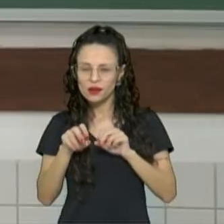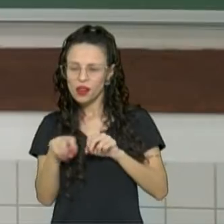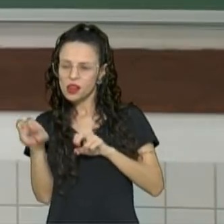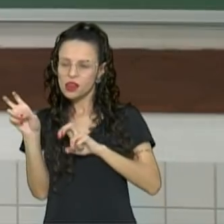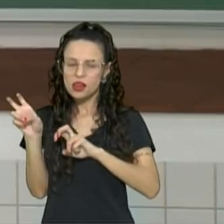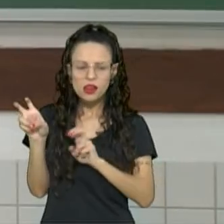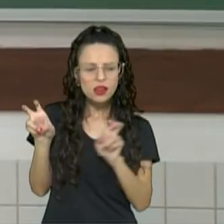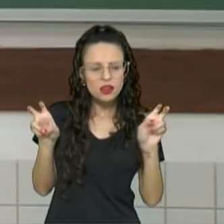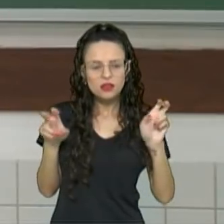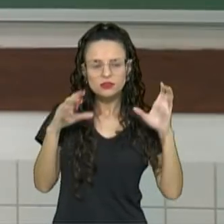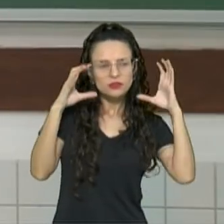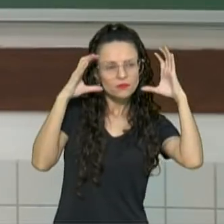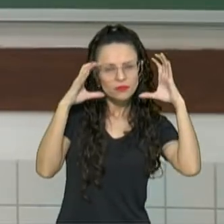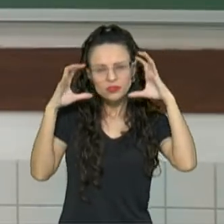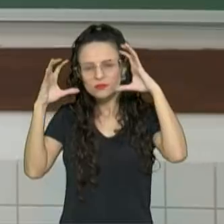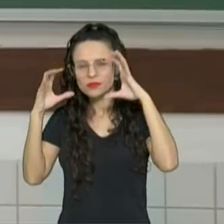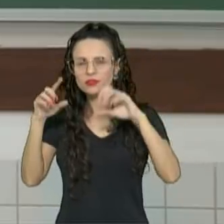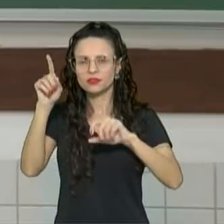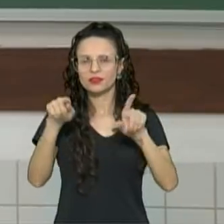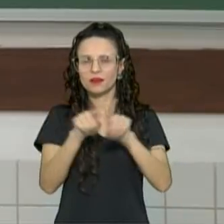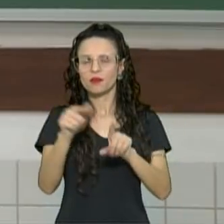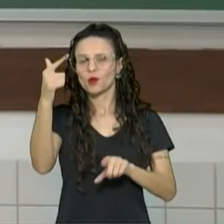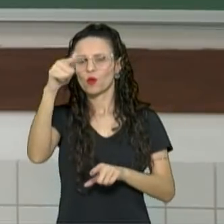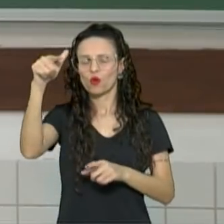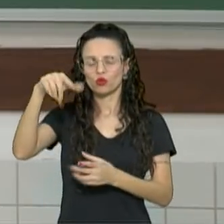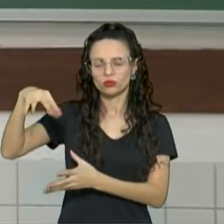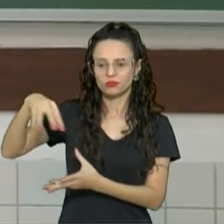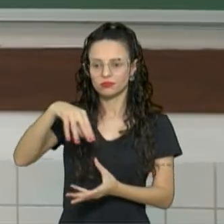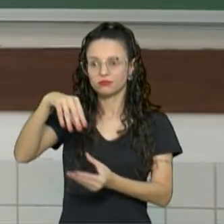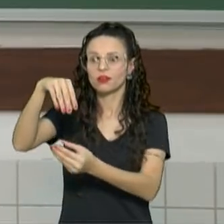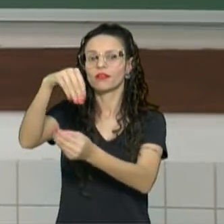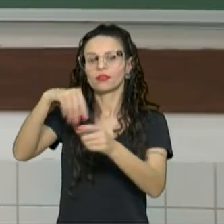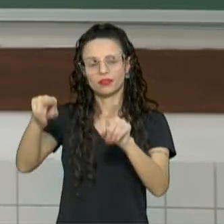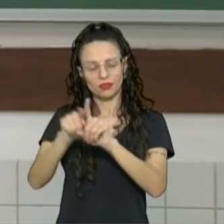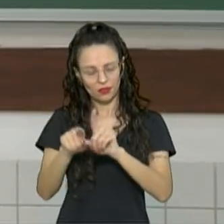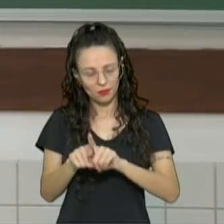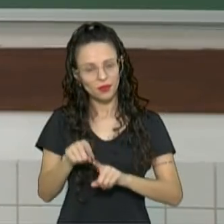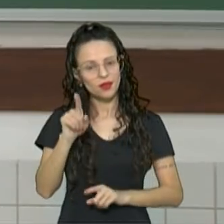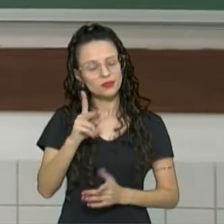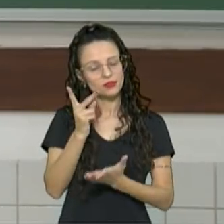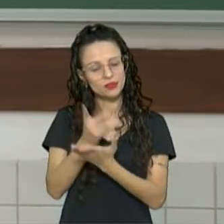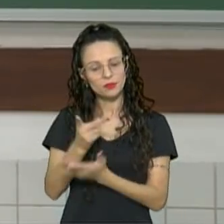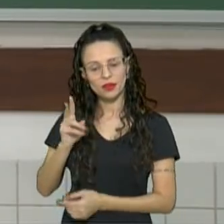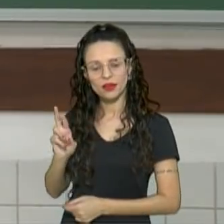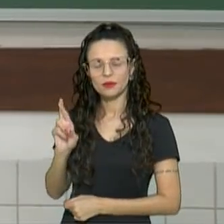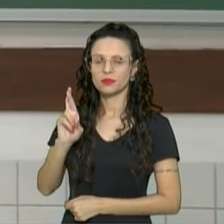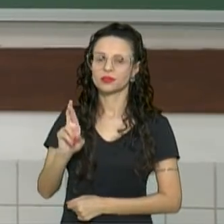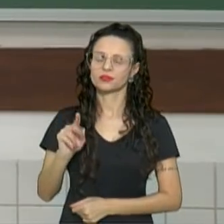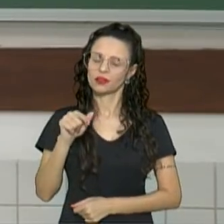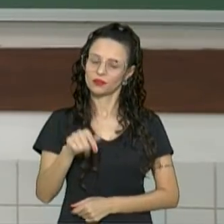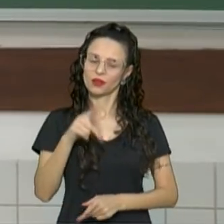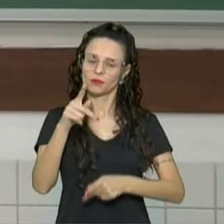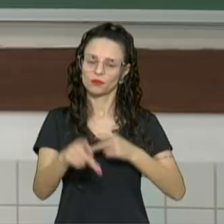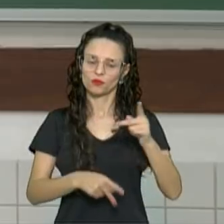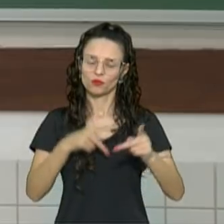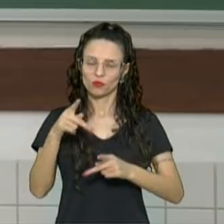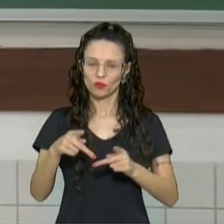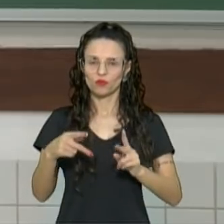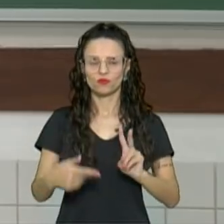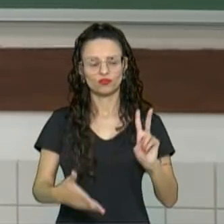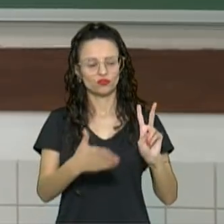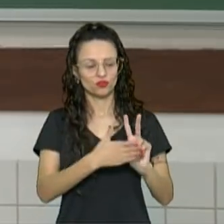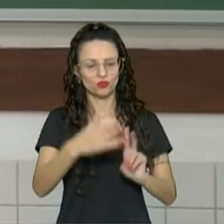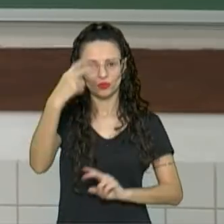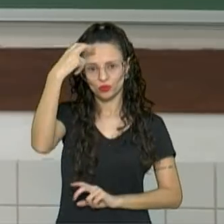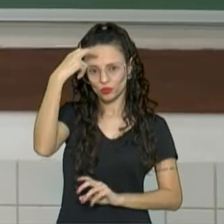pode também surgir outros seres, né? Então estão sempre representados na cultura dos povos indígenas, né? Sempre de uma